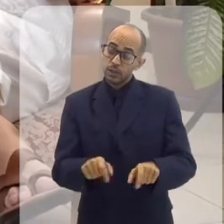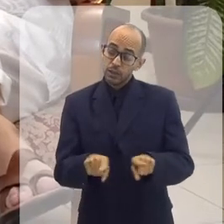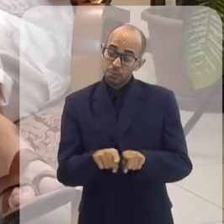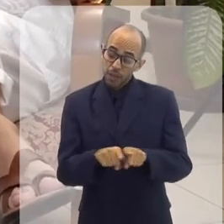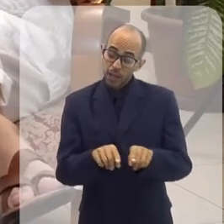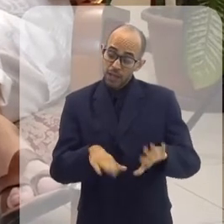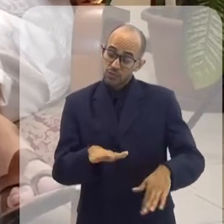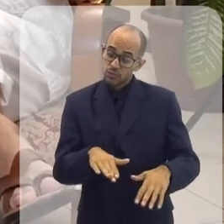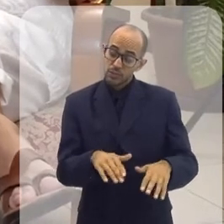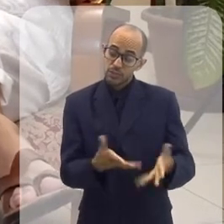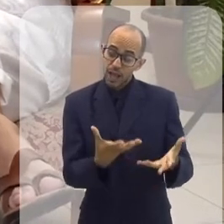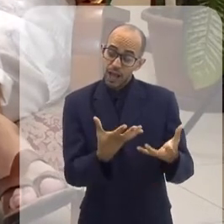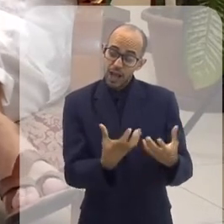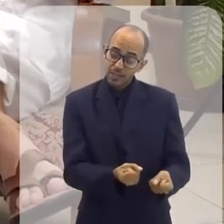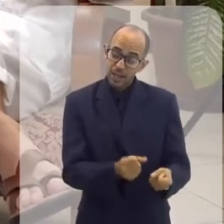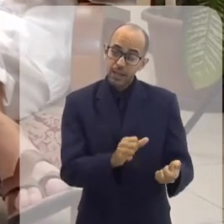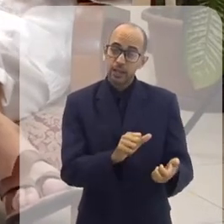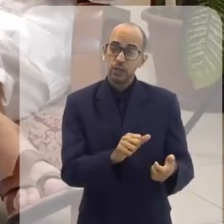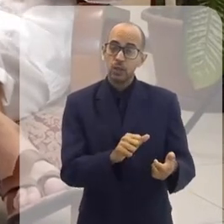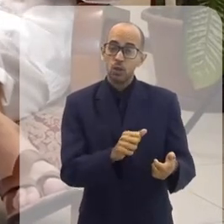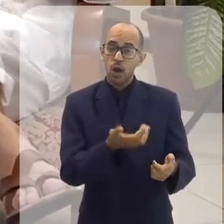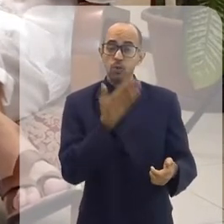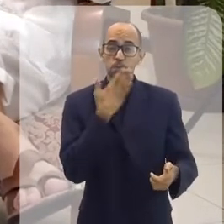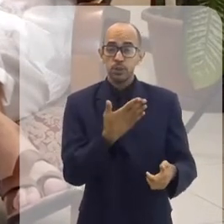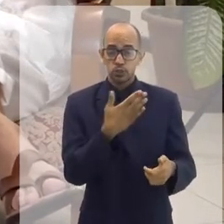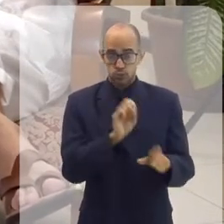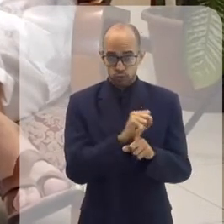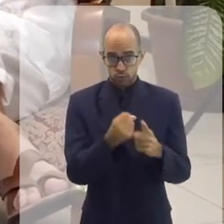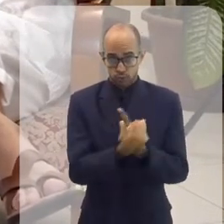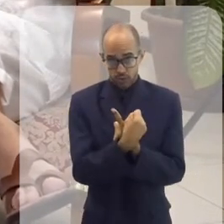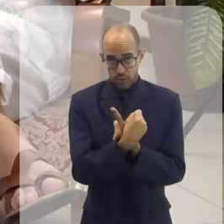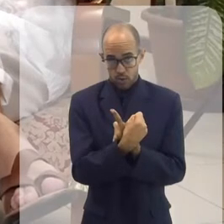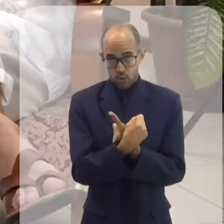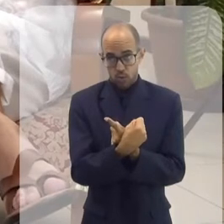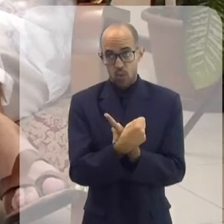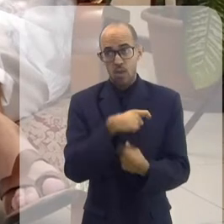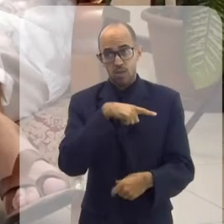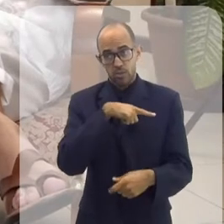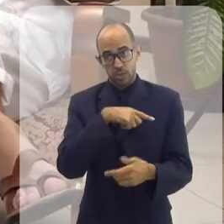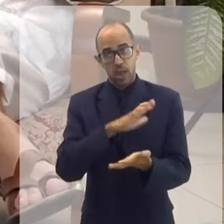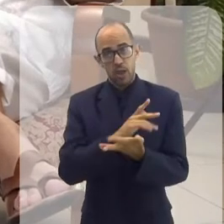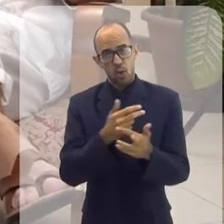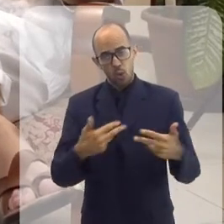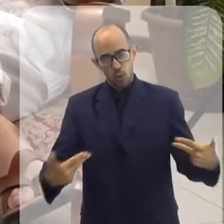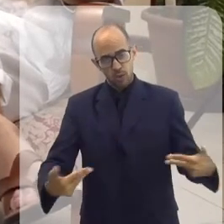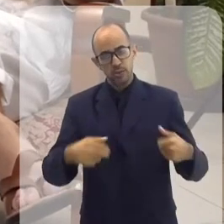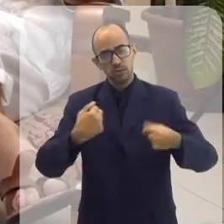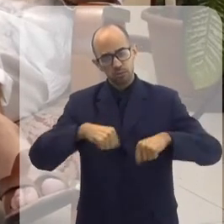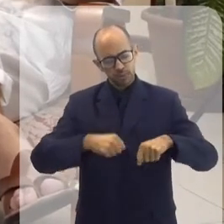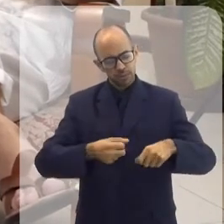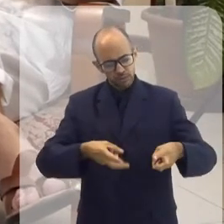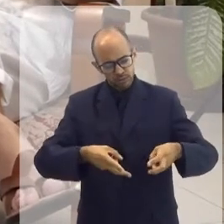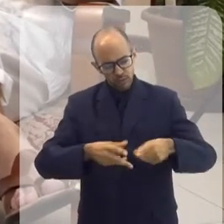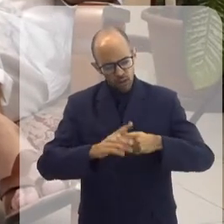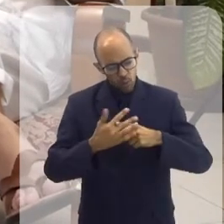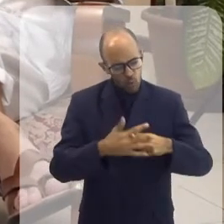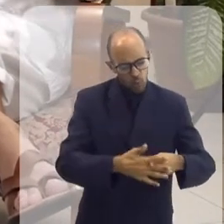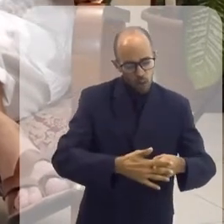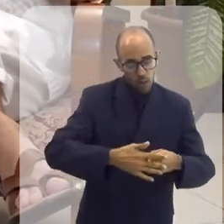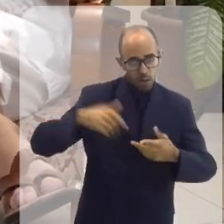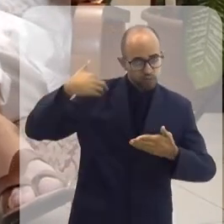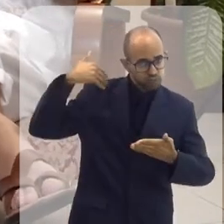concessões em relação aos apelos da sociedade tem costumes que precisam as revistas